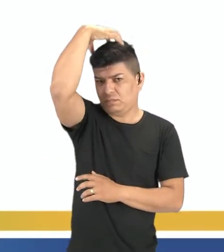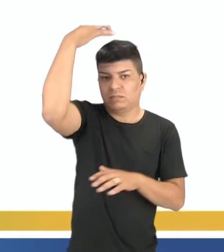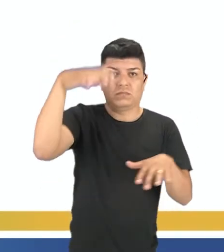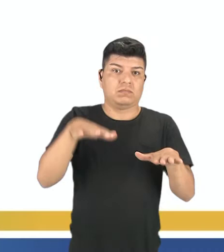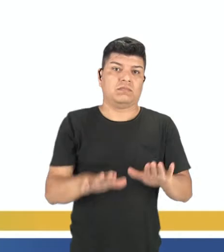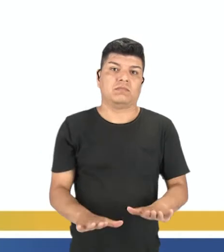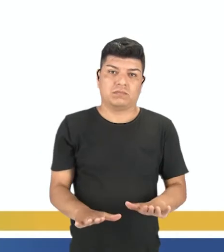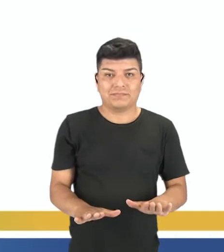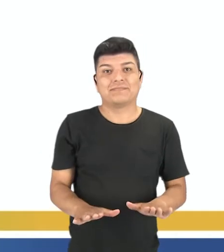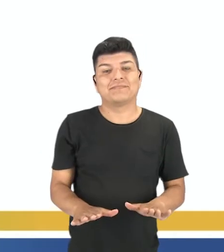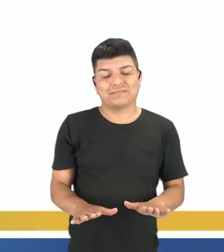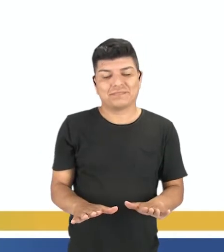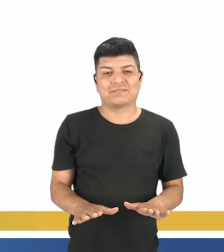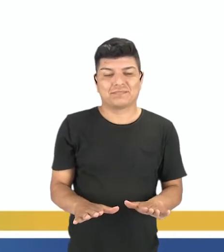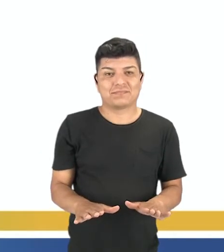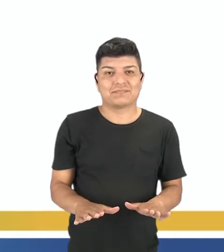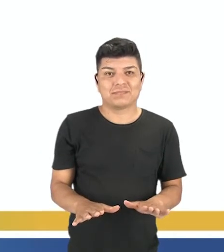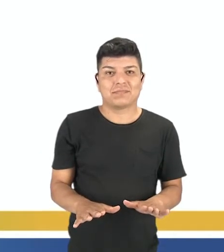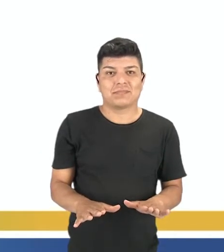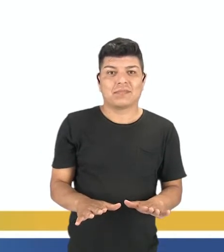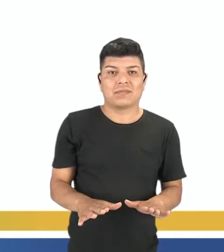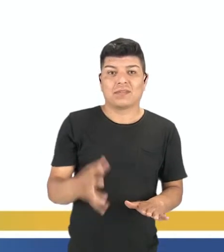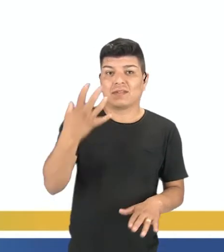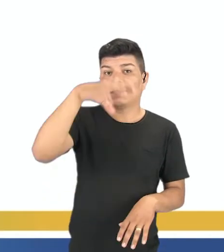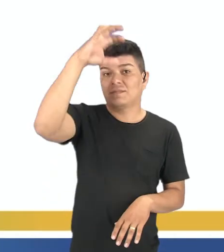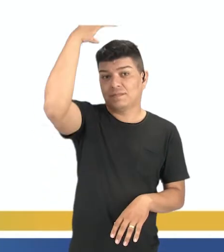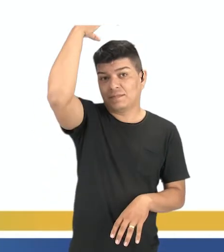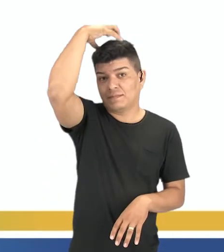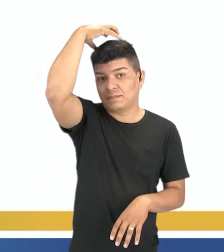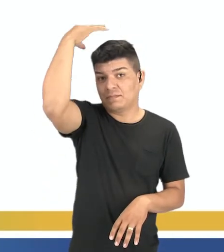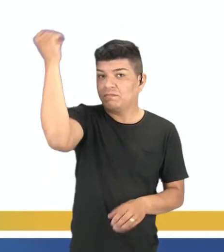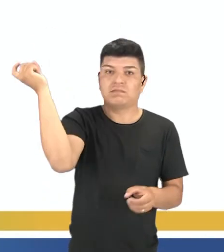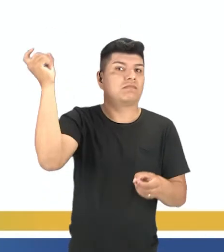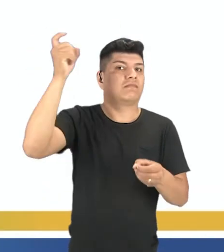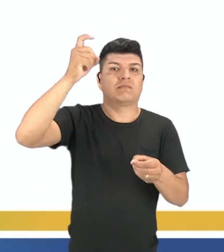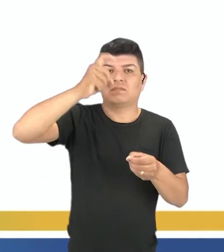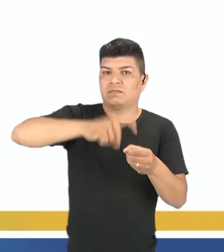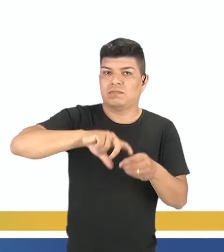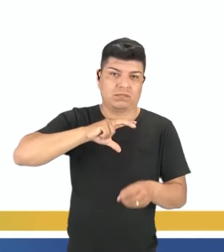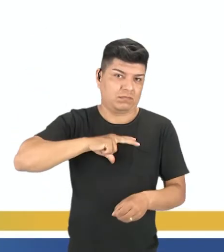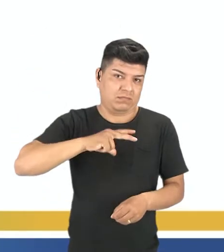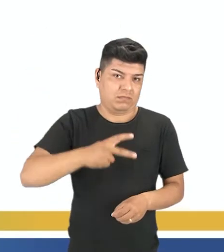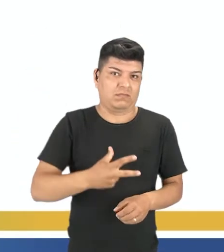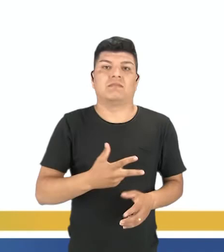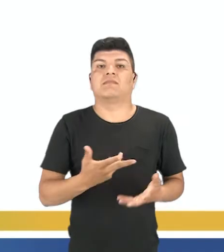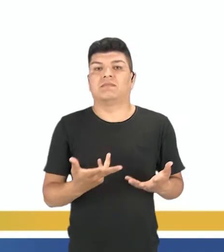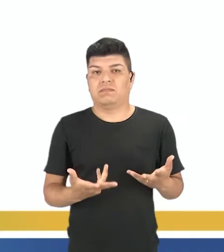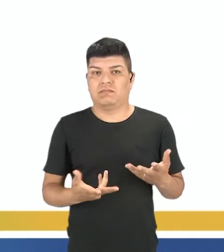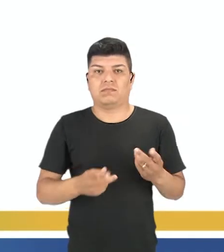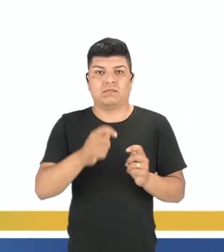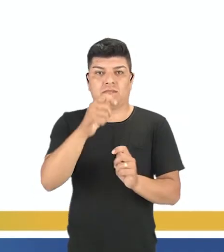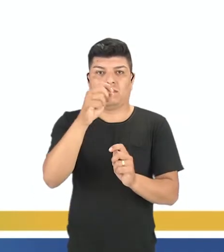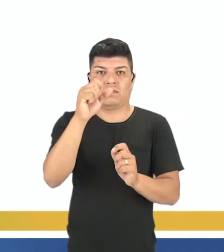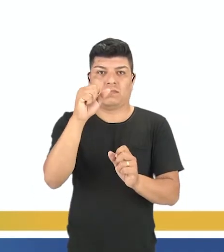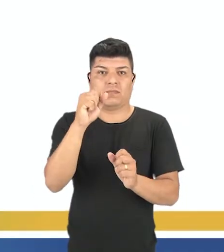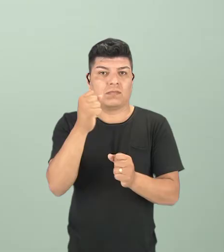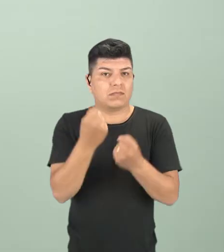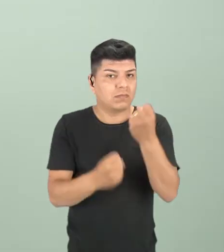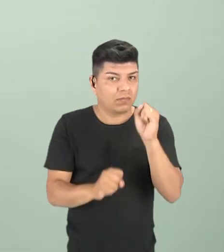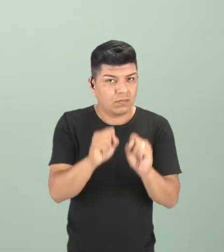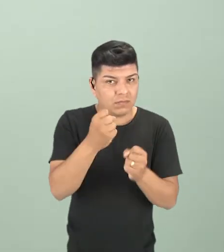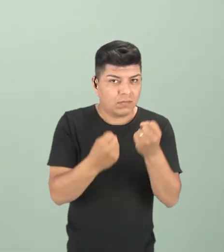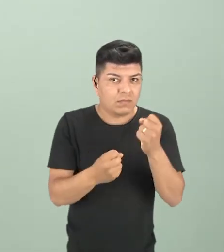aqui. Que interessante, né? A corte fica por aqui, não retorna, não toma medidas administrativas